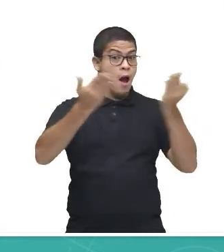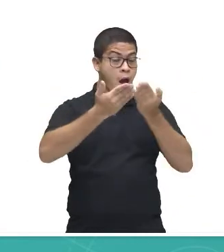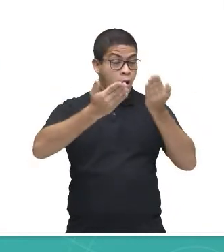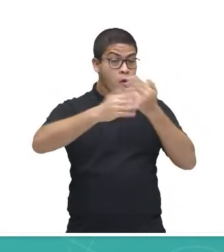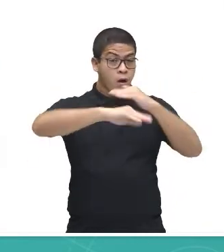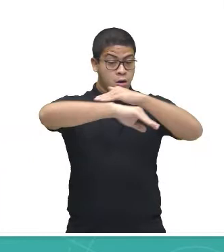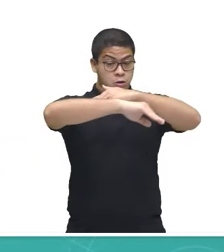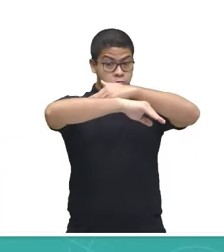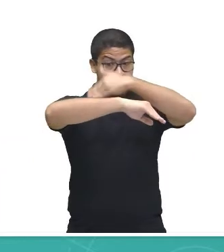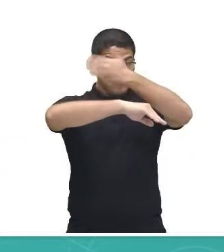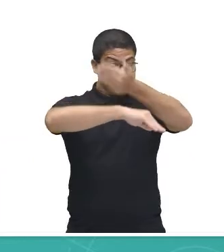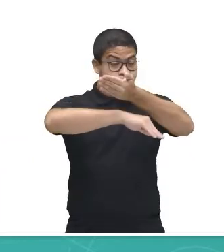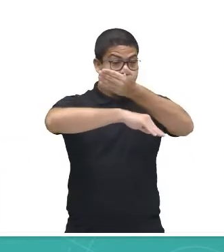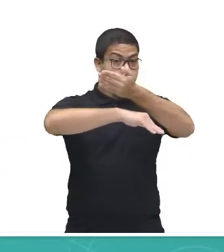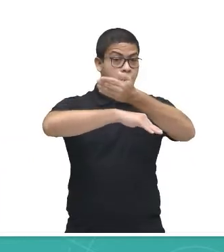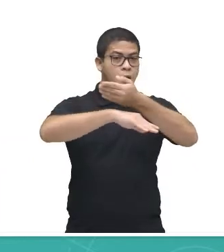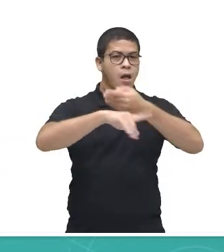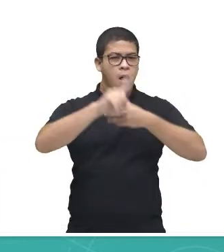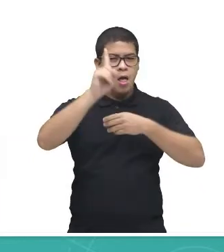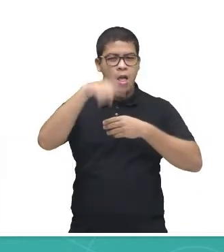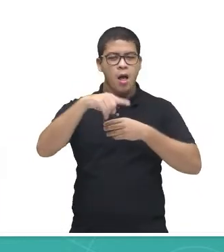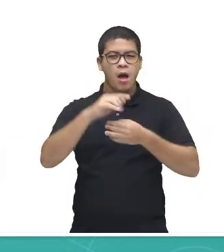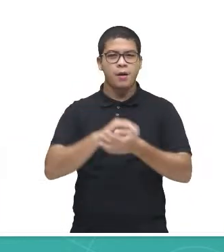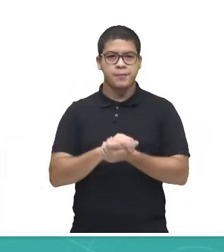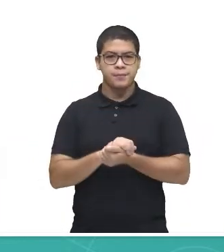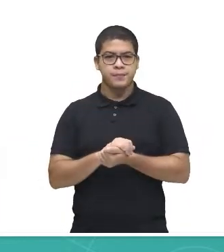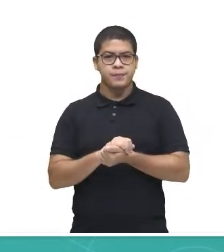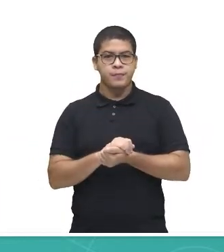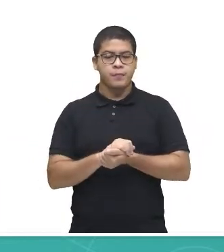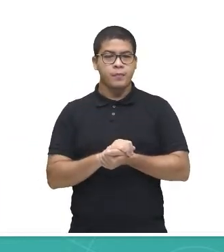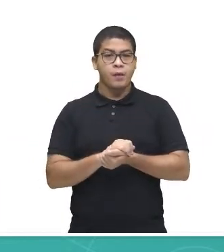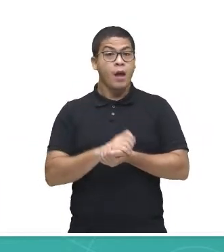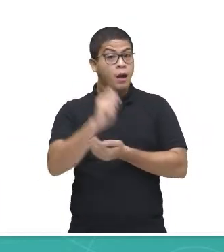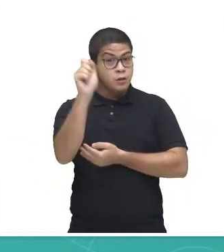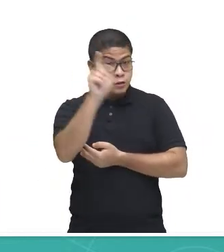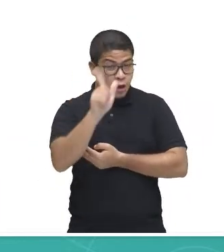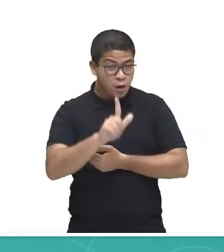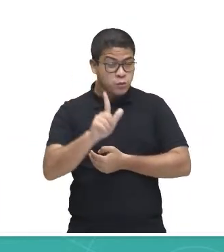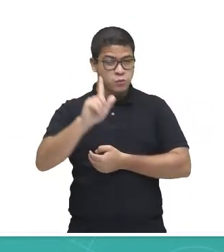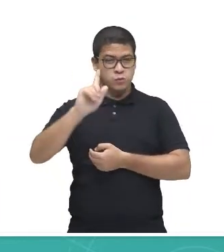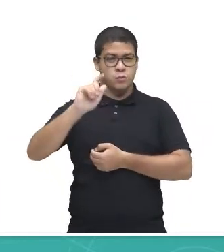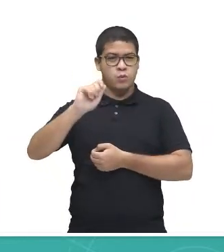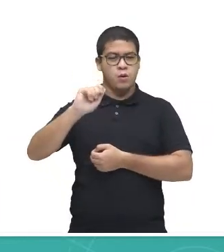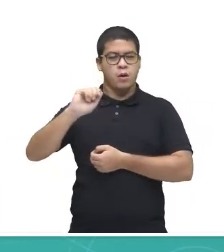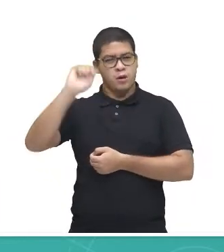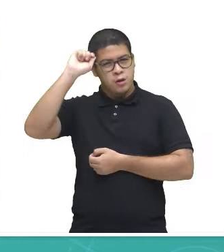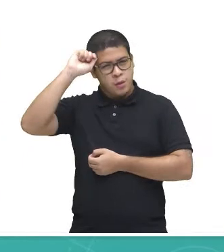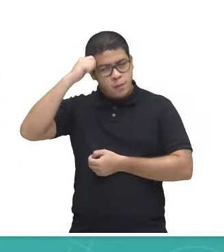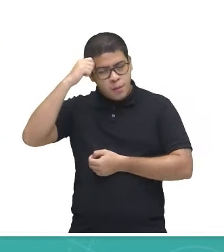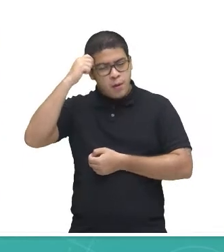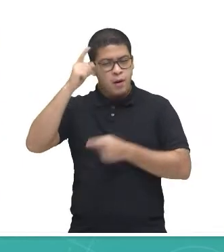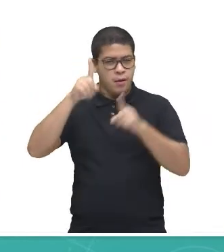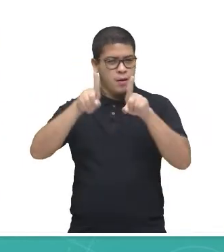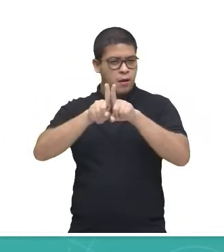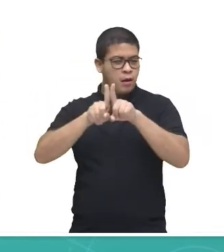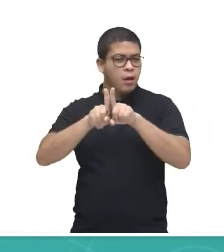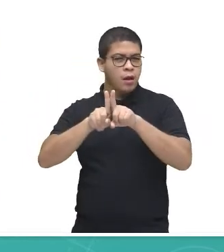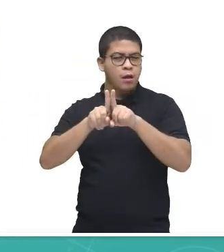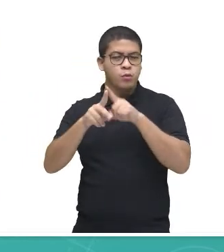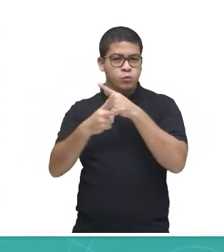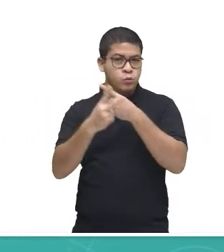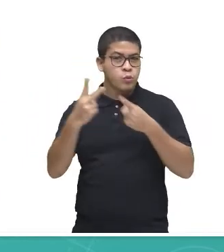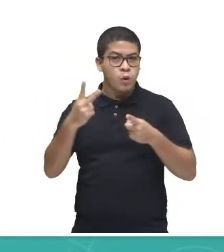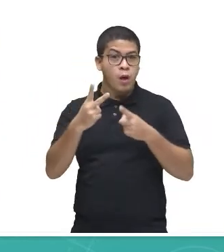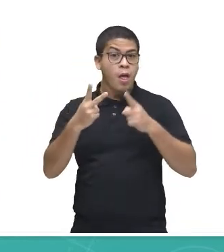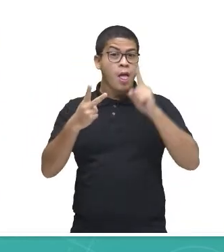ângulos em azul e em preto são os ângulos colaterais externos, e para eles também vale a regra de